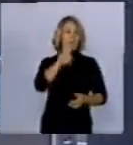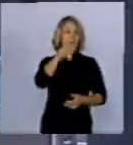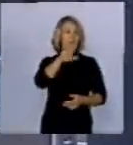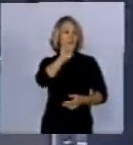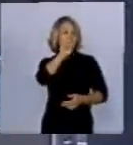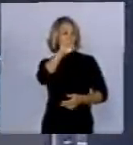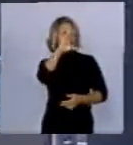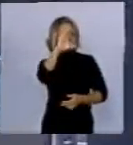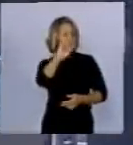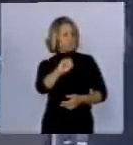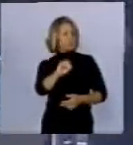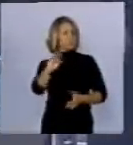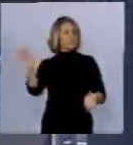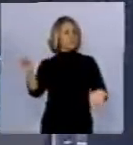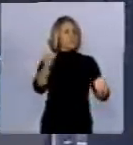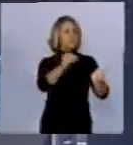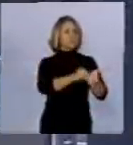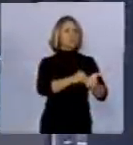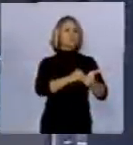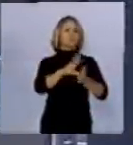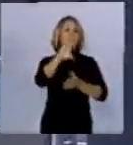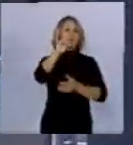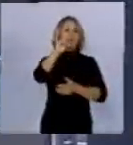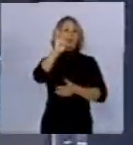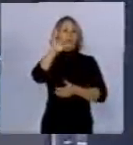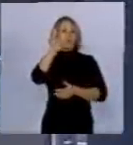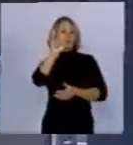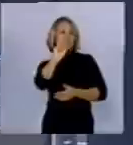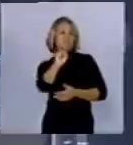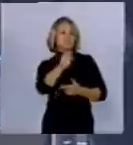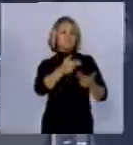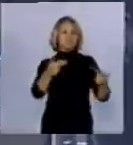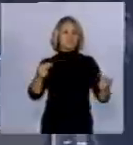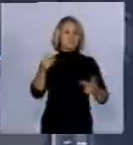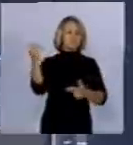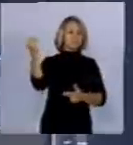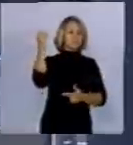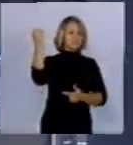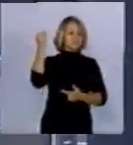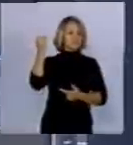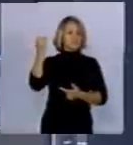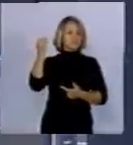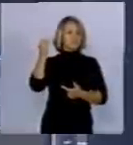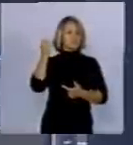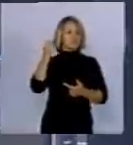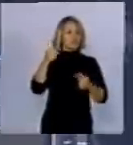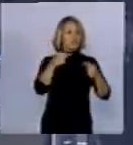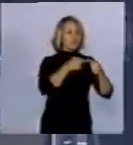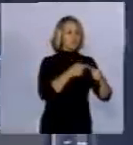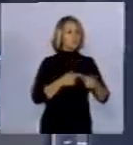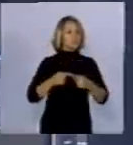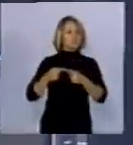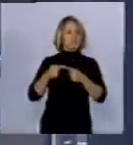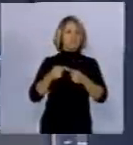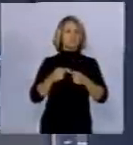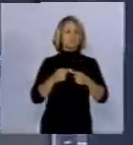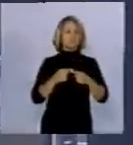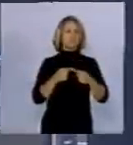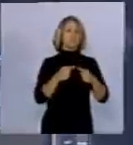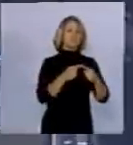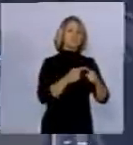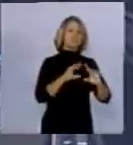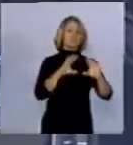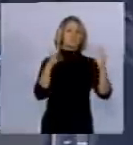inclusive inclui a questão das cotas como altamente relacionada à convenção sobre proteção e promoção da